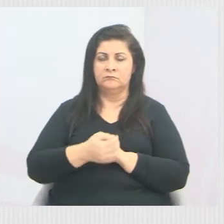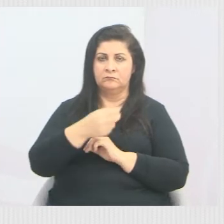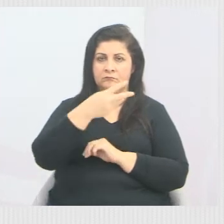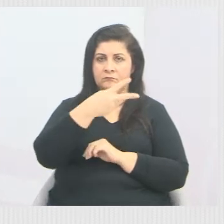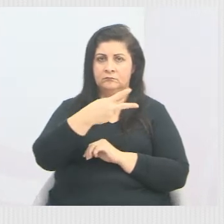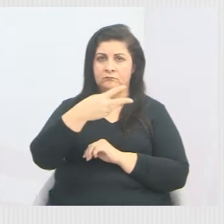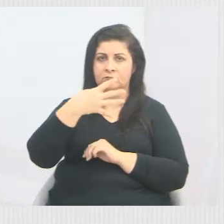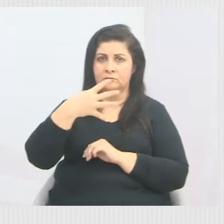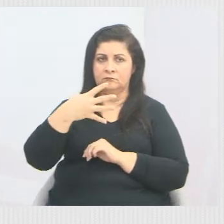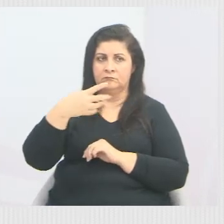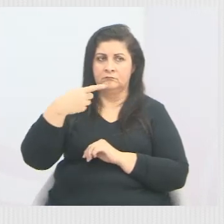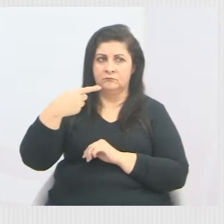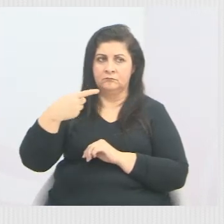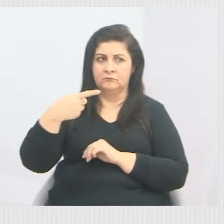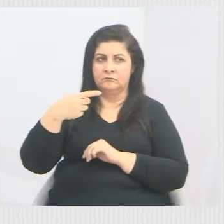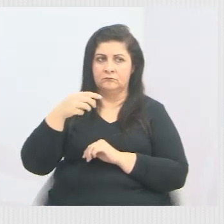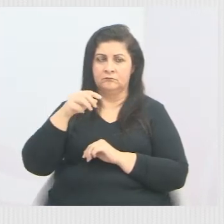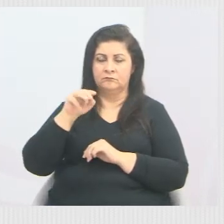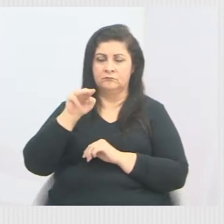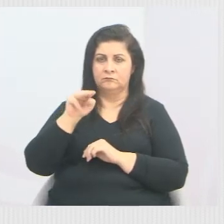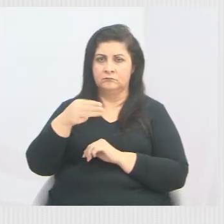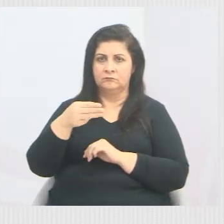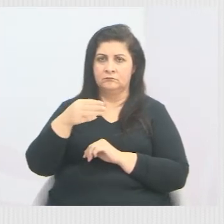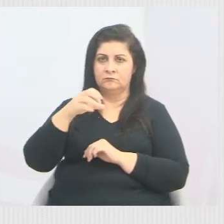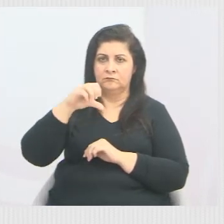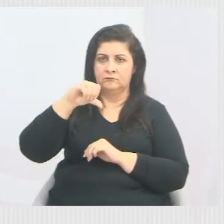temos aqui o mesmo montante, que é o